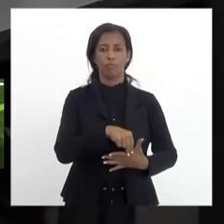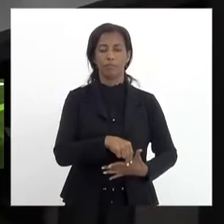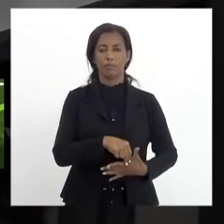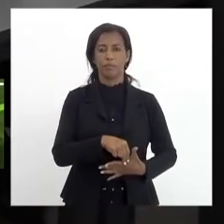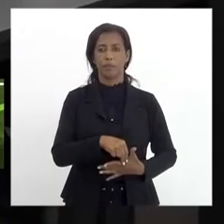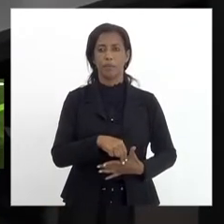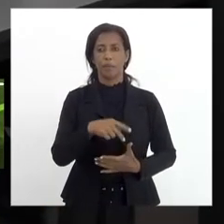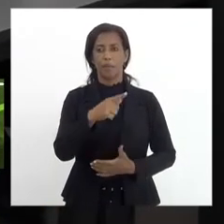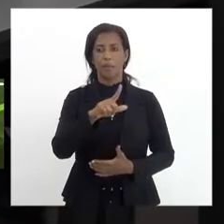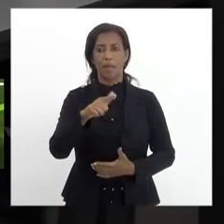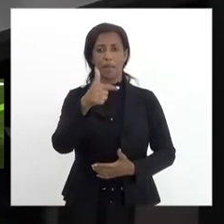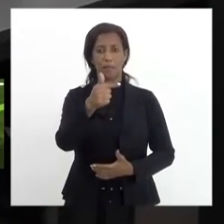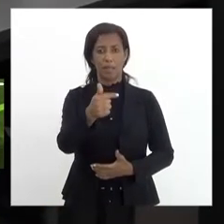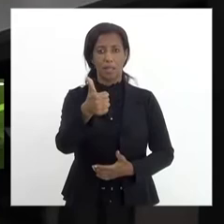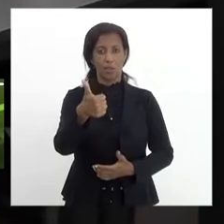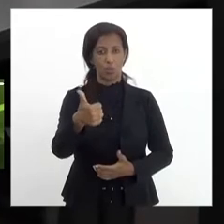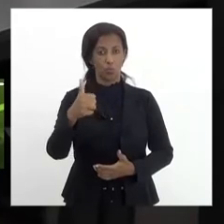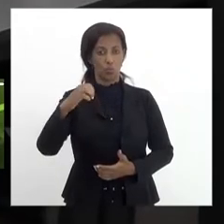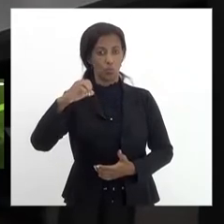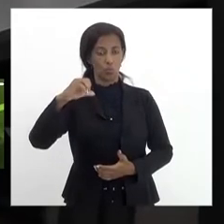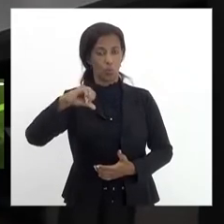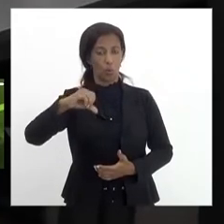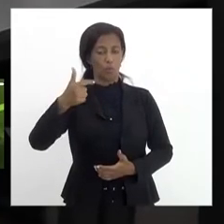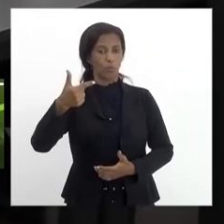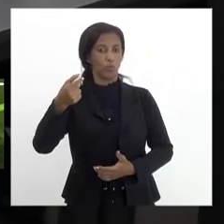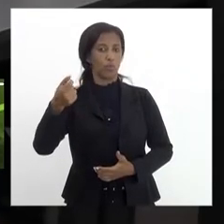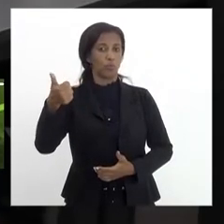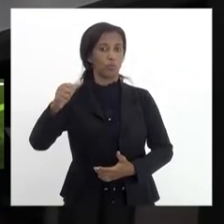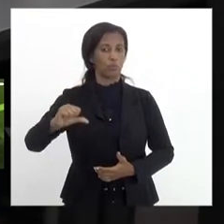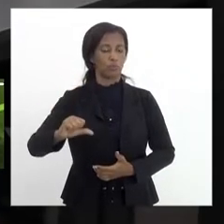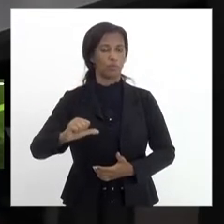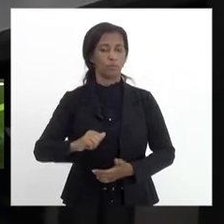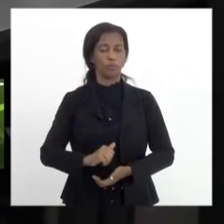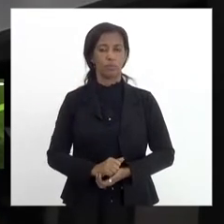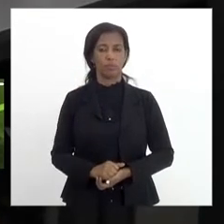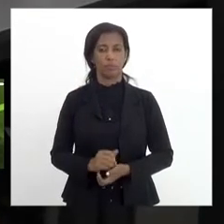projeto 719 de 2019.